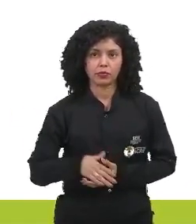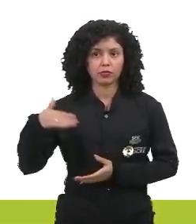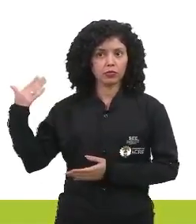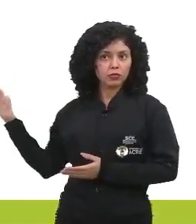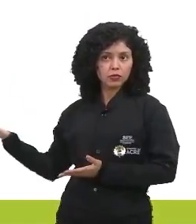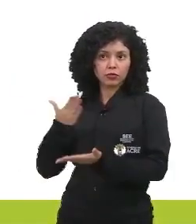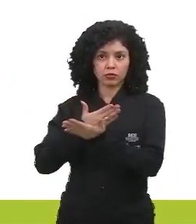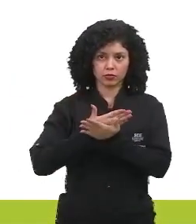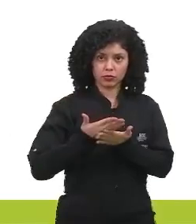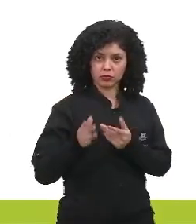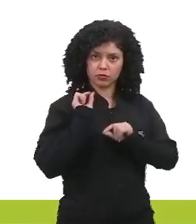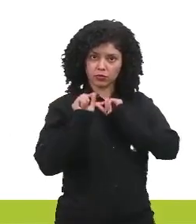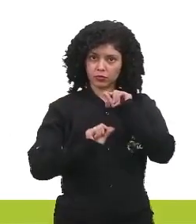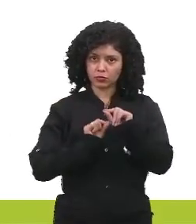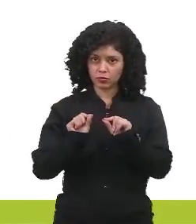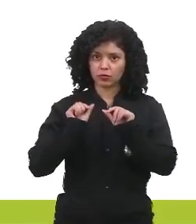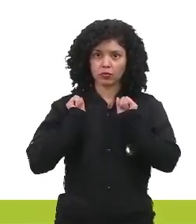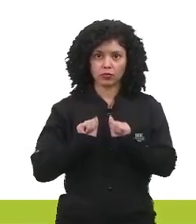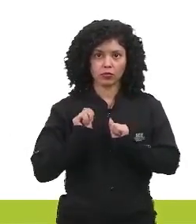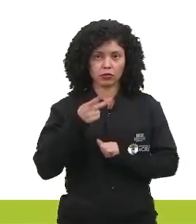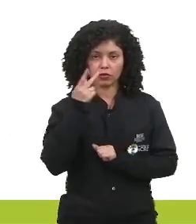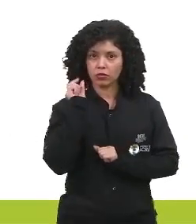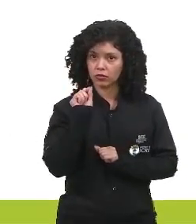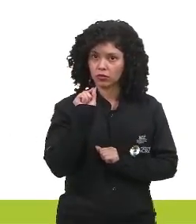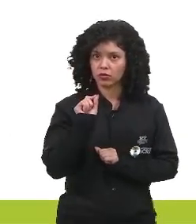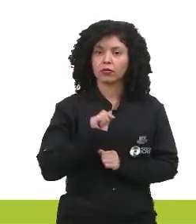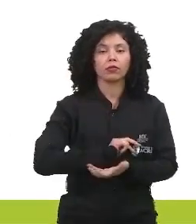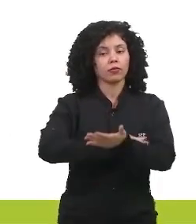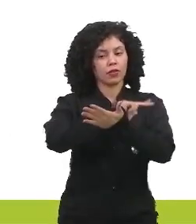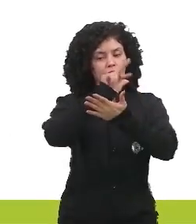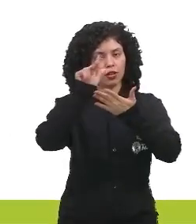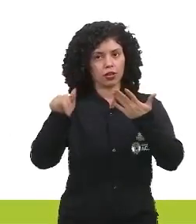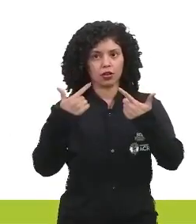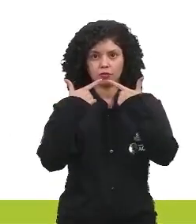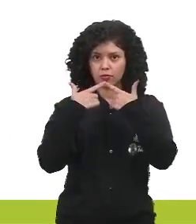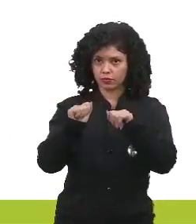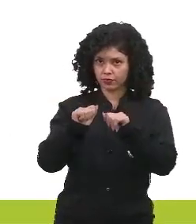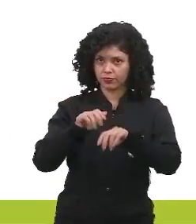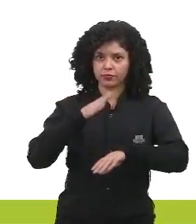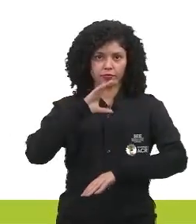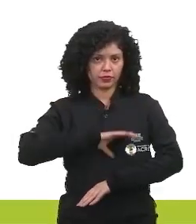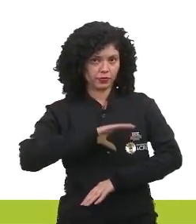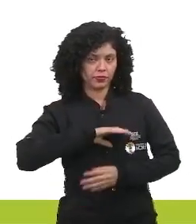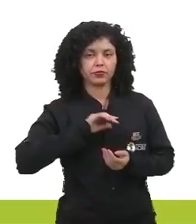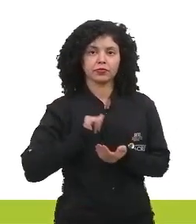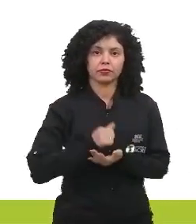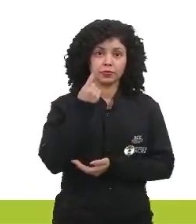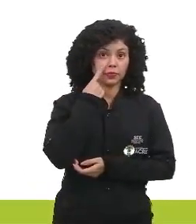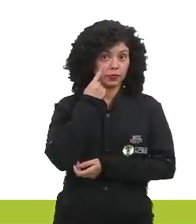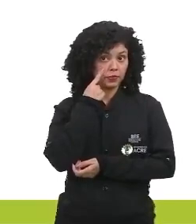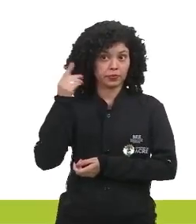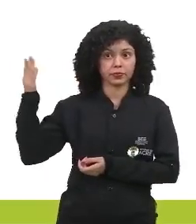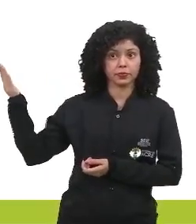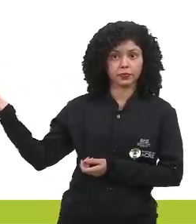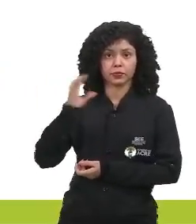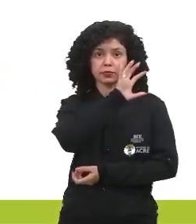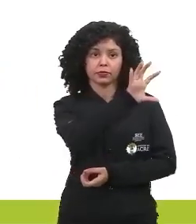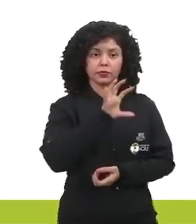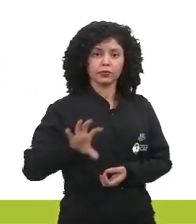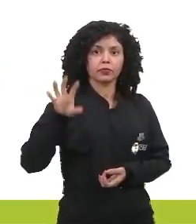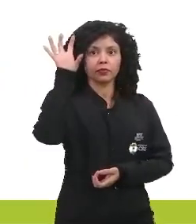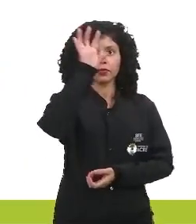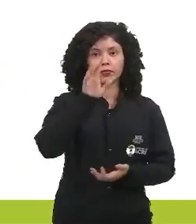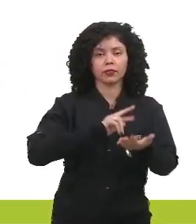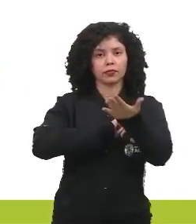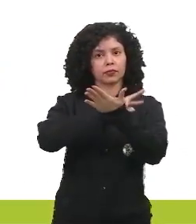Para começar, gente, nós podemos começar falando da variação da língua portuguesa. Como vocês podem observar aí no mapa,